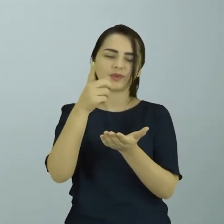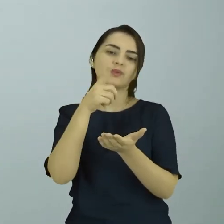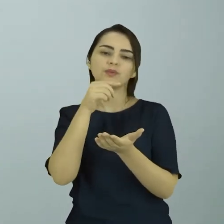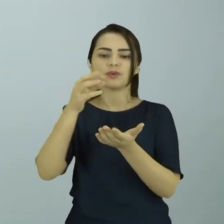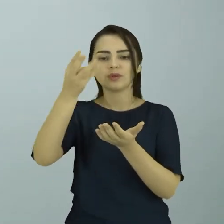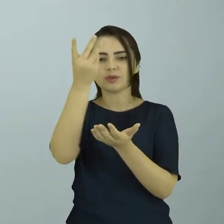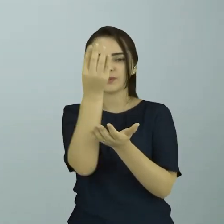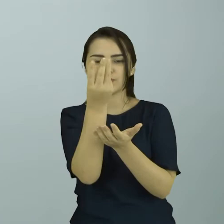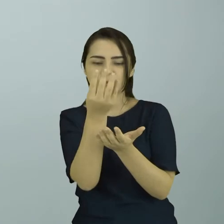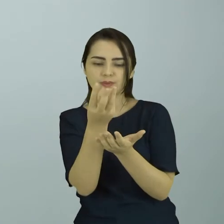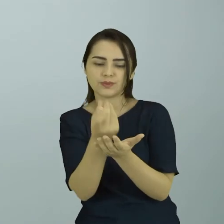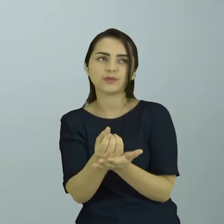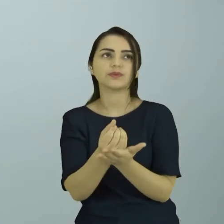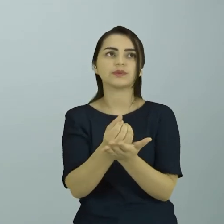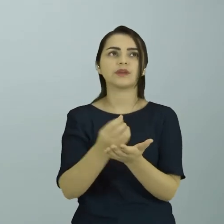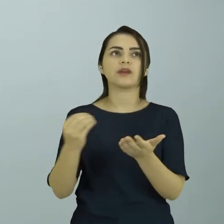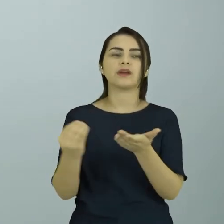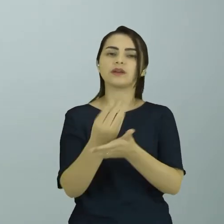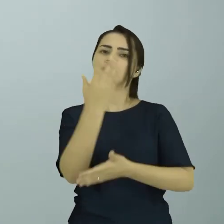quando acontece